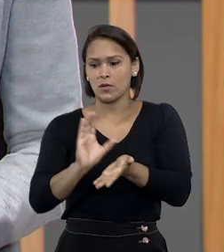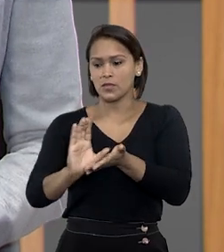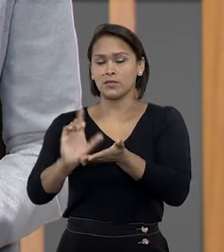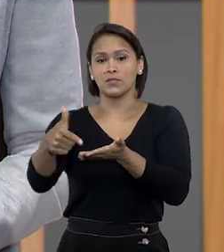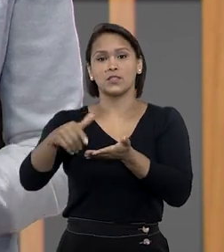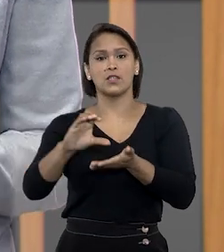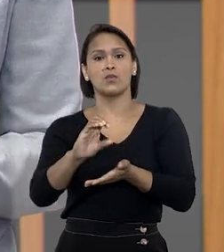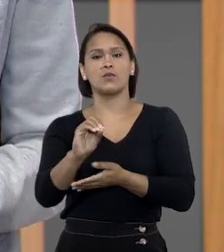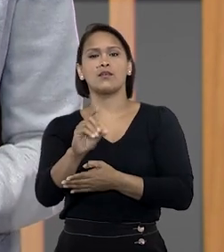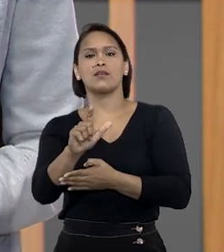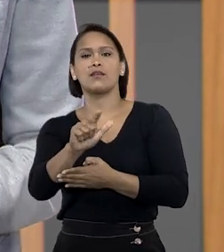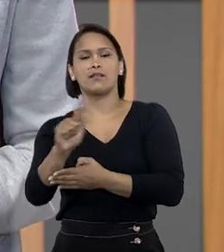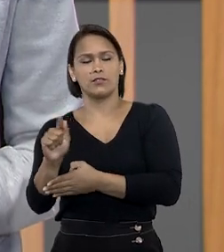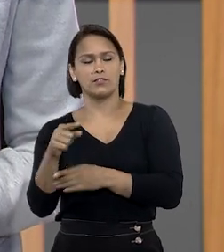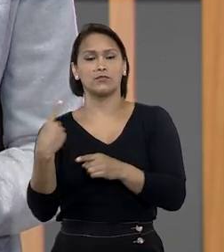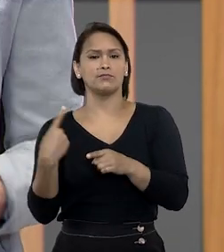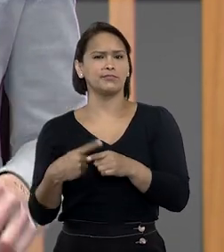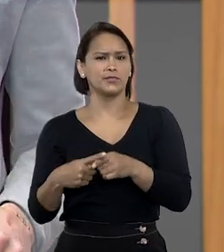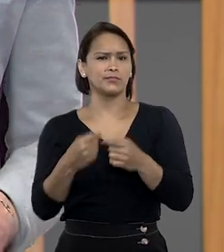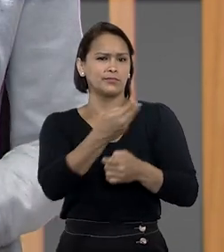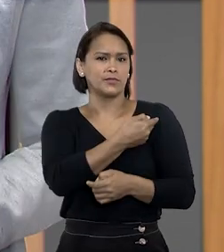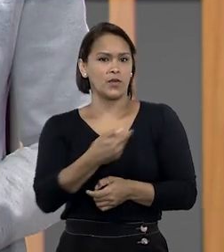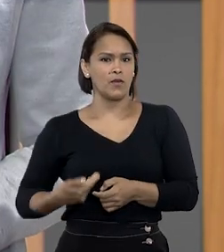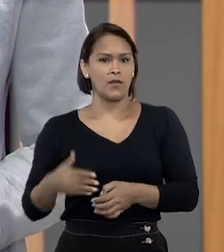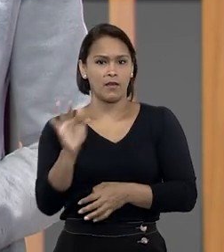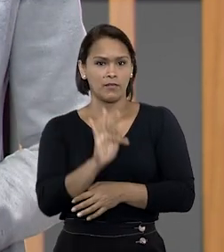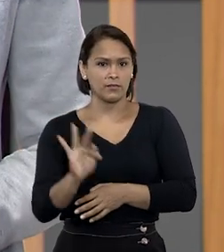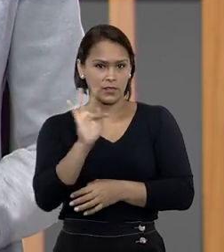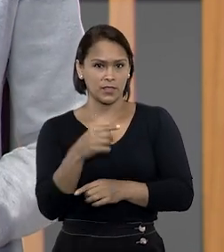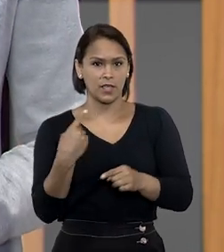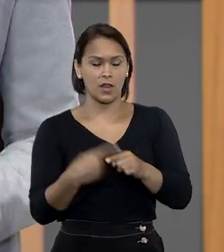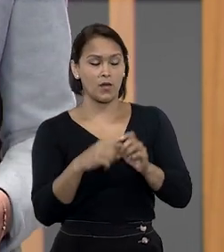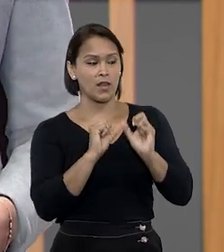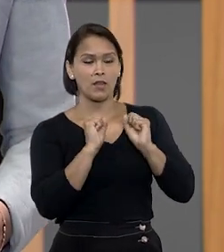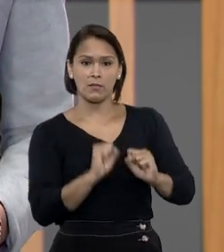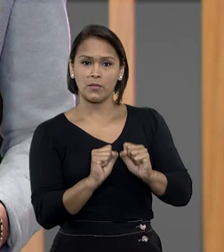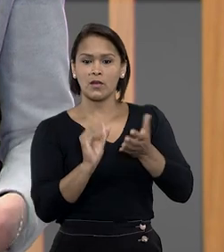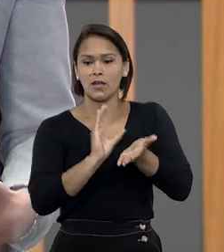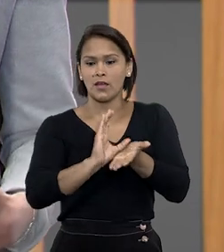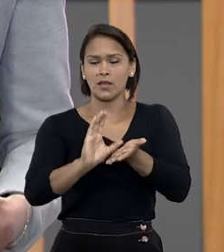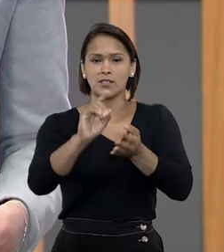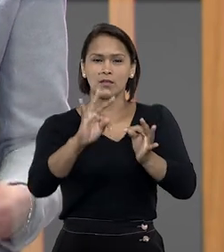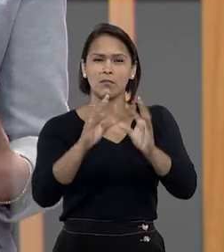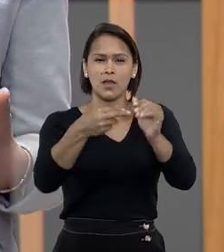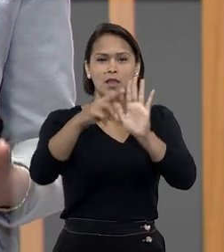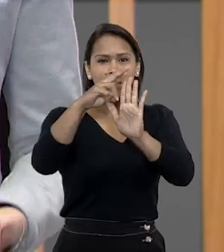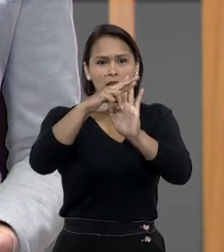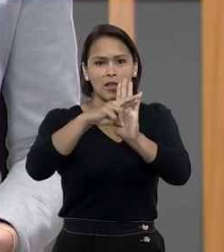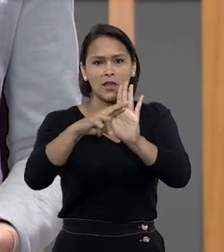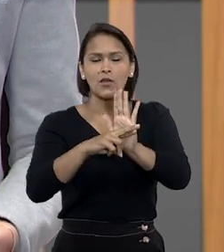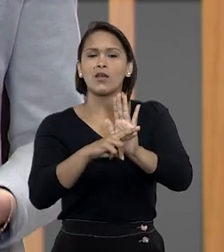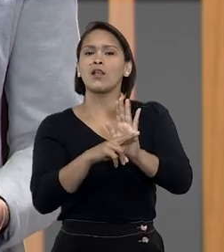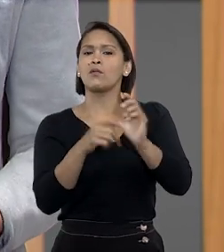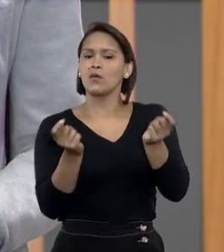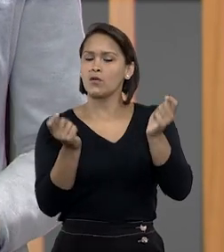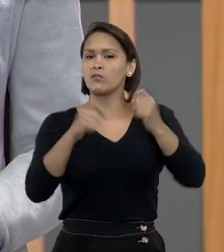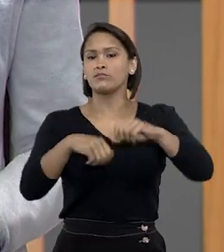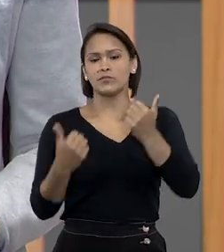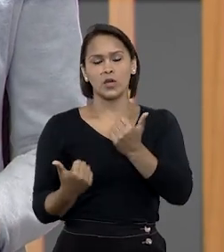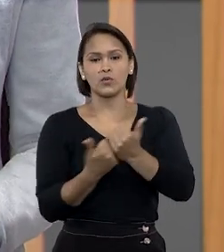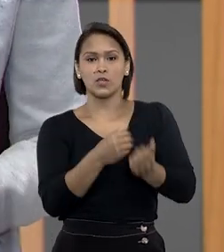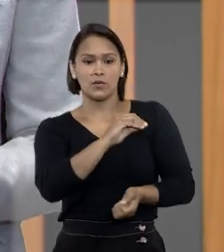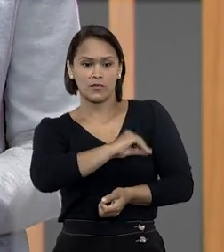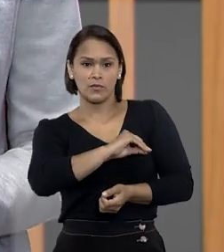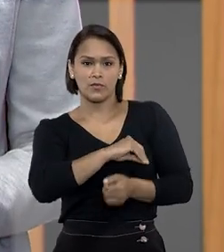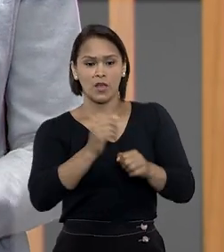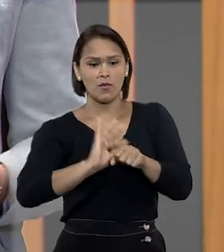beneficiária no Cadastro Único de Programas Sociais do Governo Federal, de modo que ela possa receber regularmente o auxílio